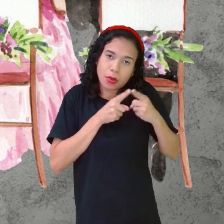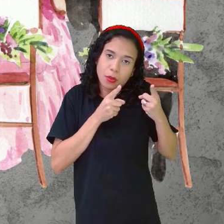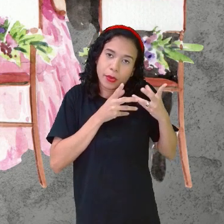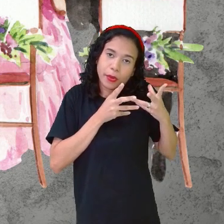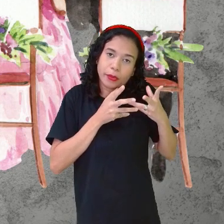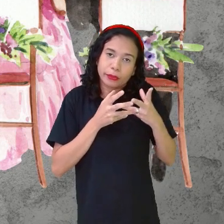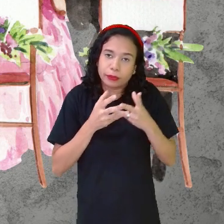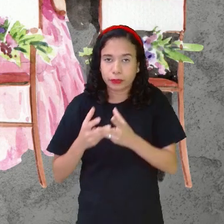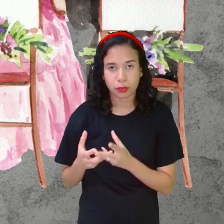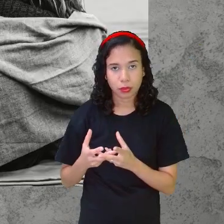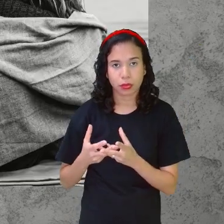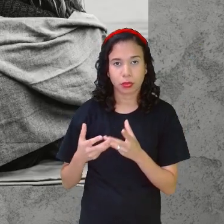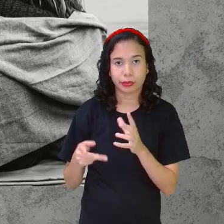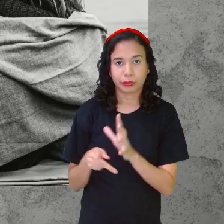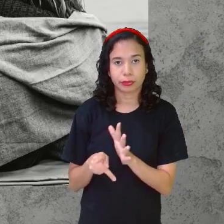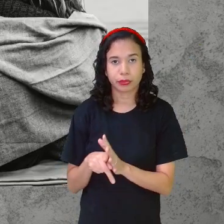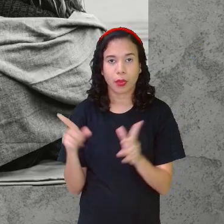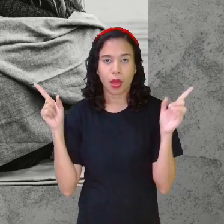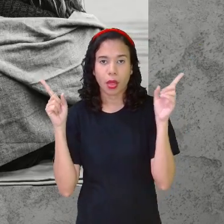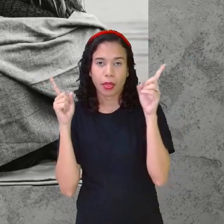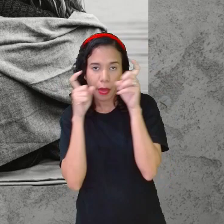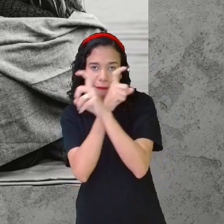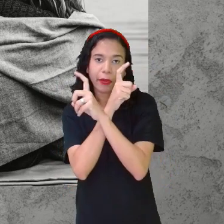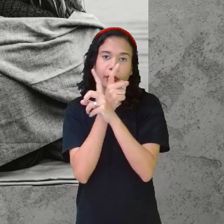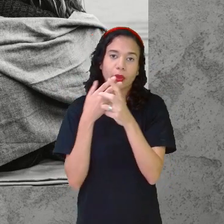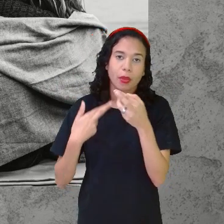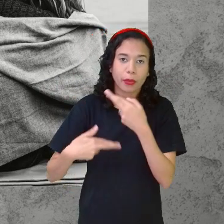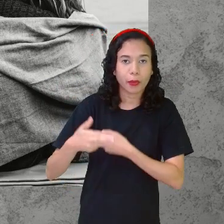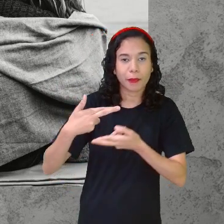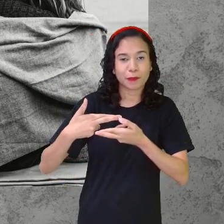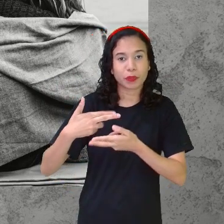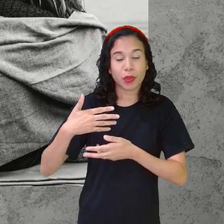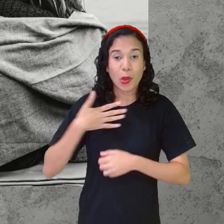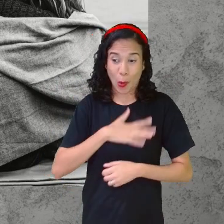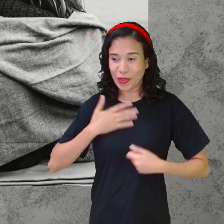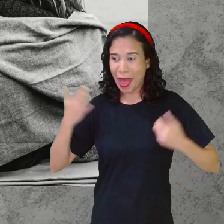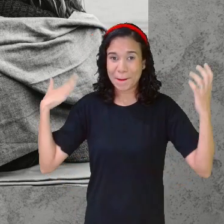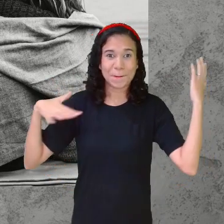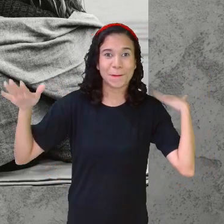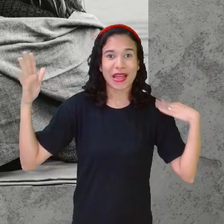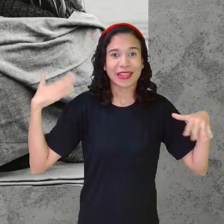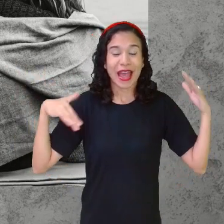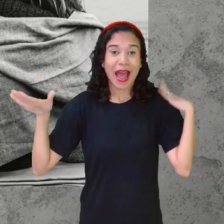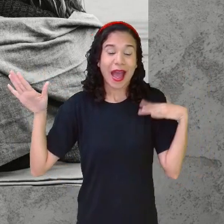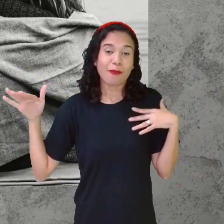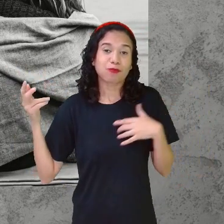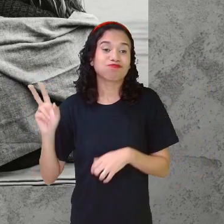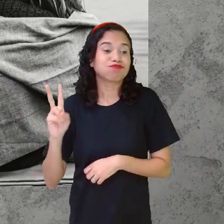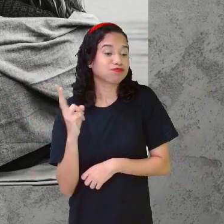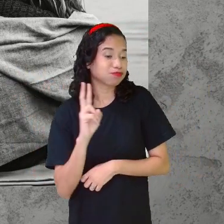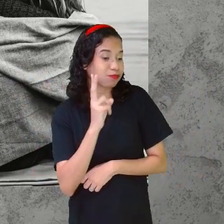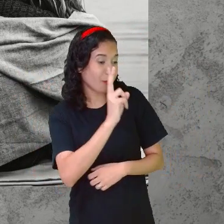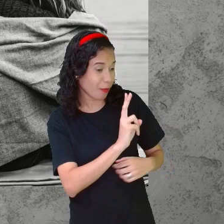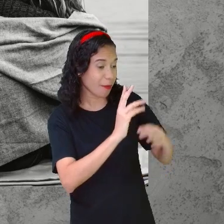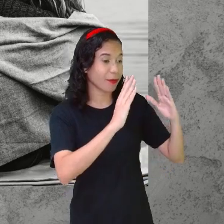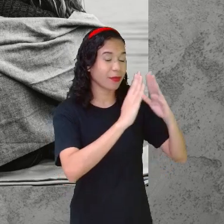frio outono. Eles gostavam muito de fazer passeios. E quando voltavam para casa,